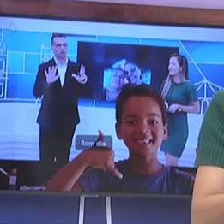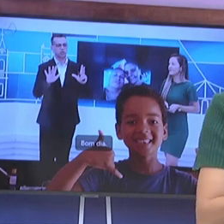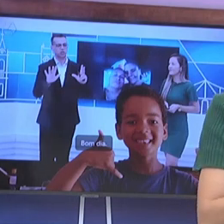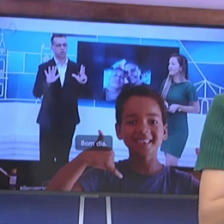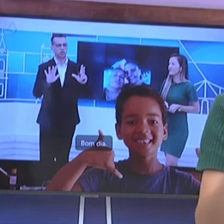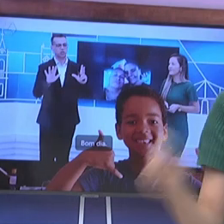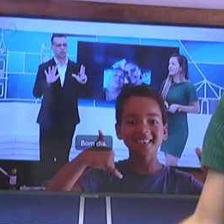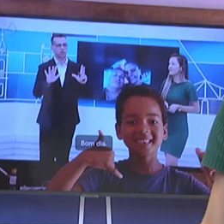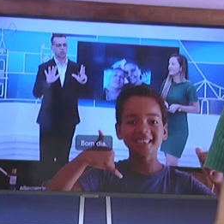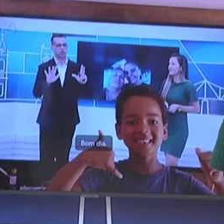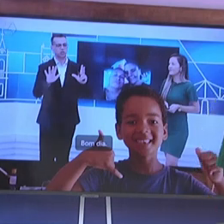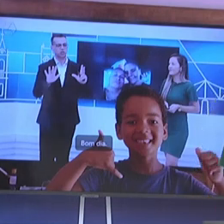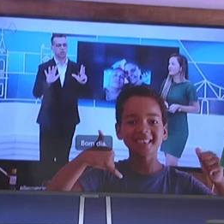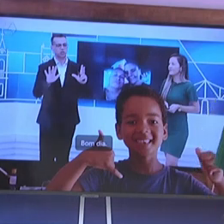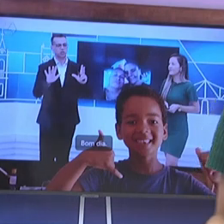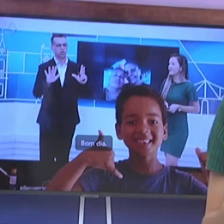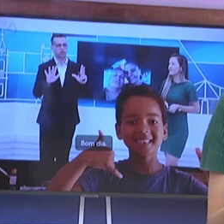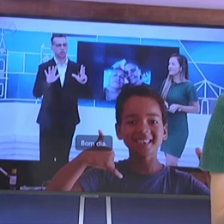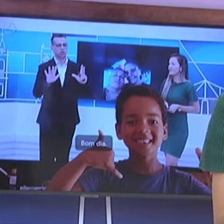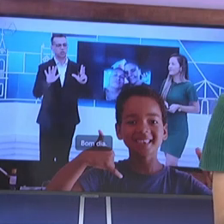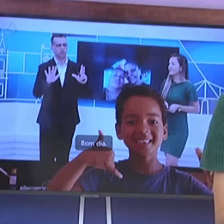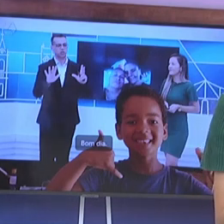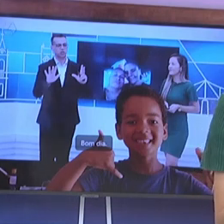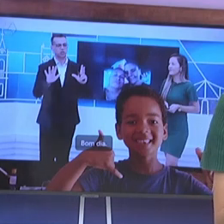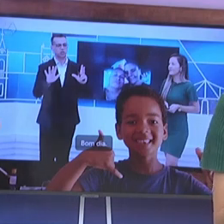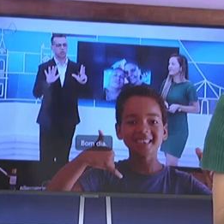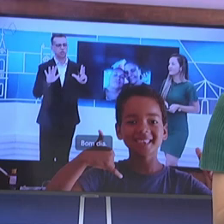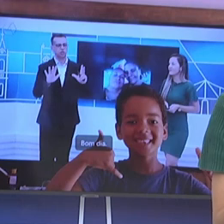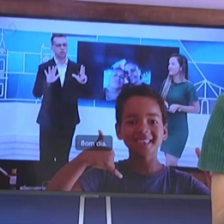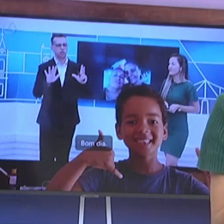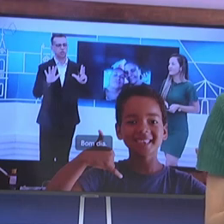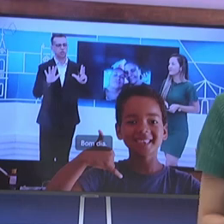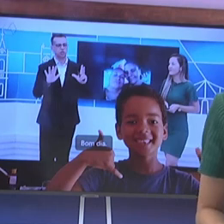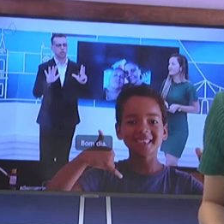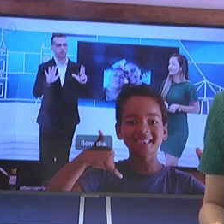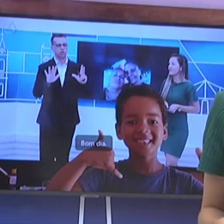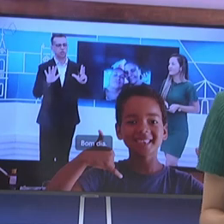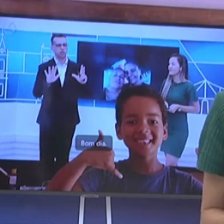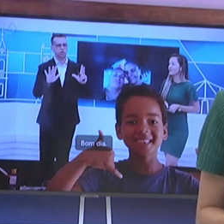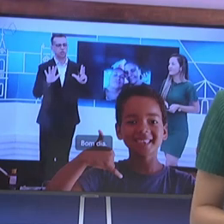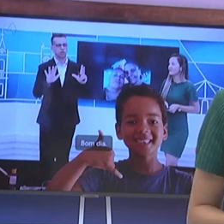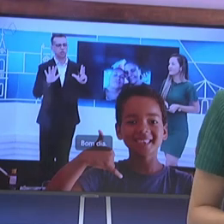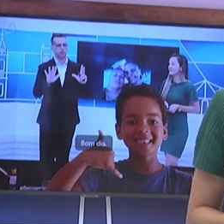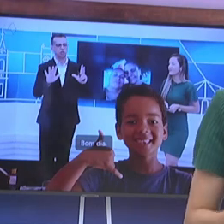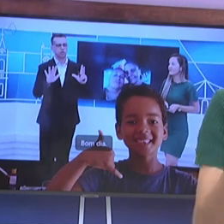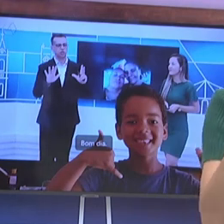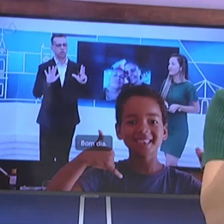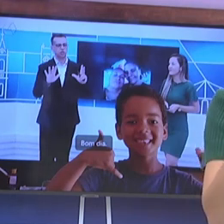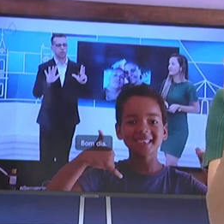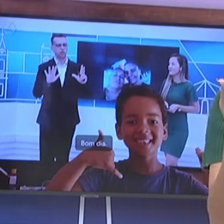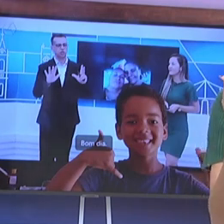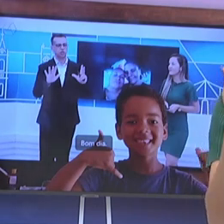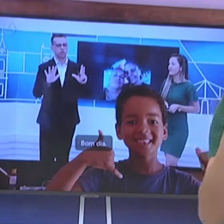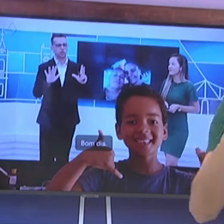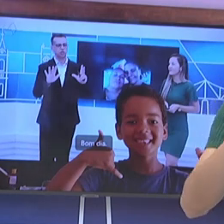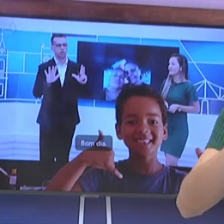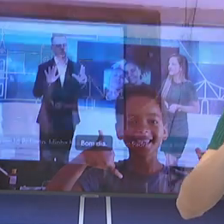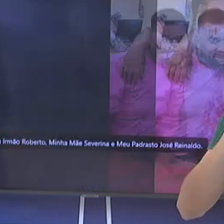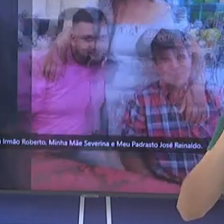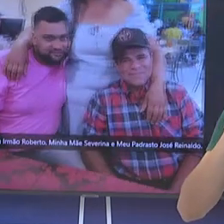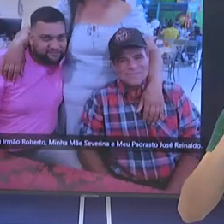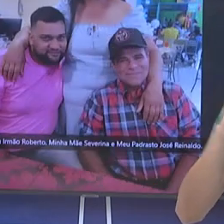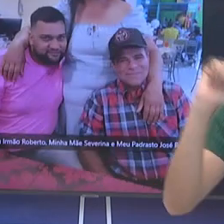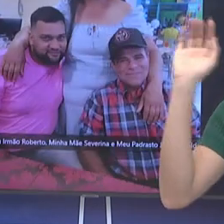Dia. Emídia. Emídia. Obrigado pela participação de vocês dois, tá? Um beijo pra família de vocês. Beijo. Dá tempo de mais